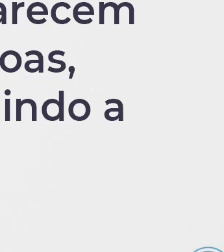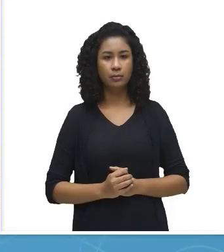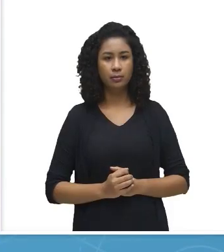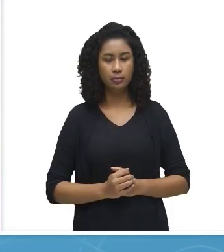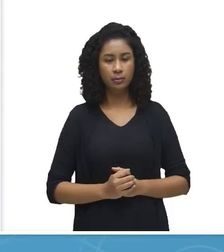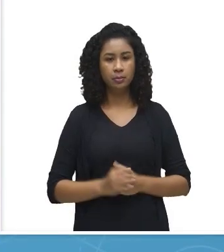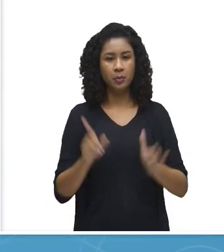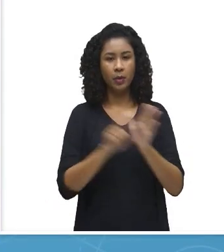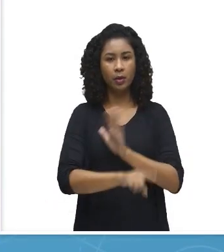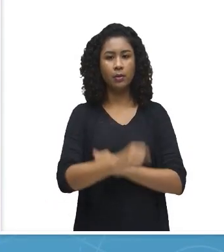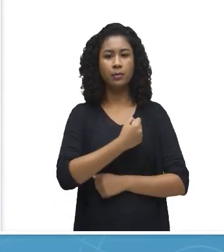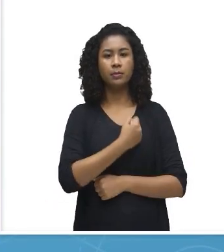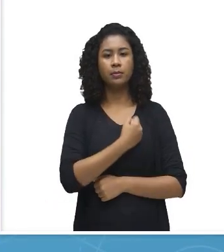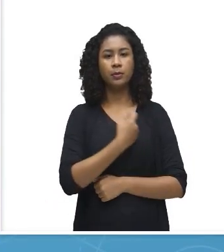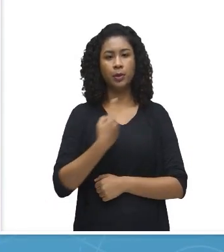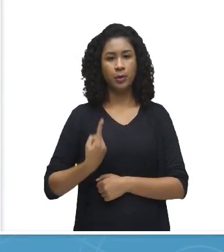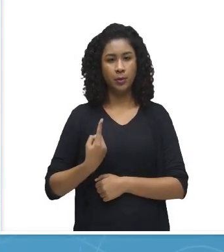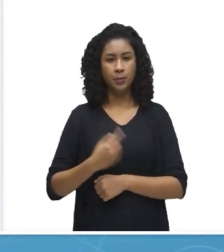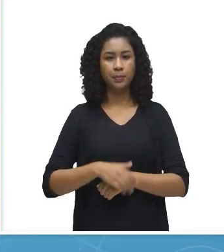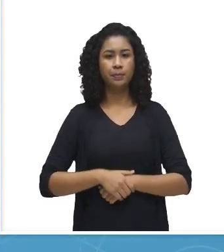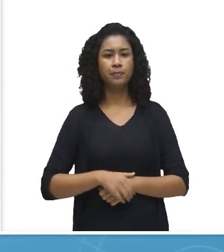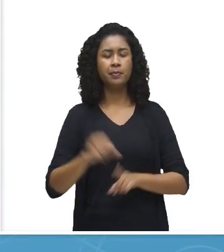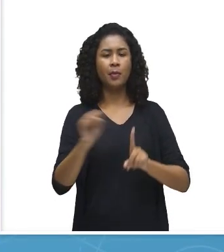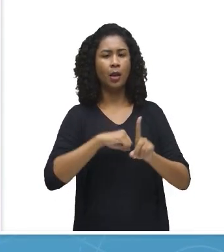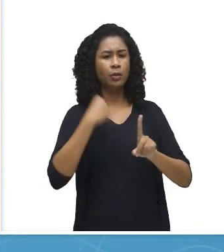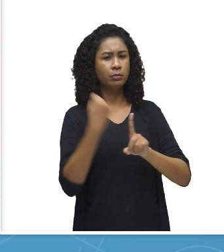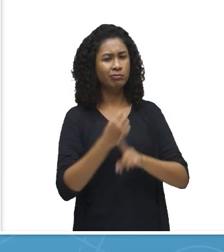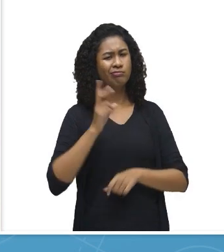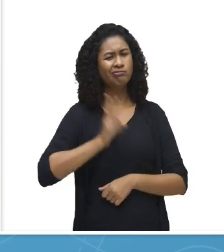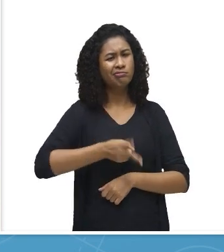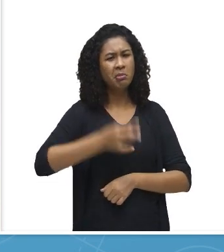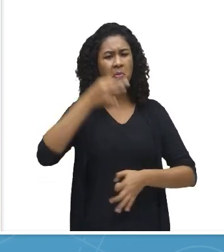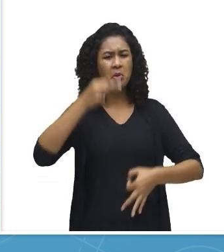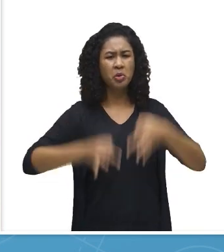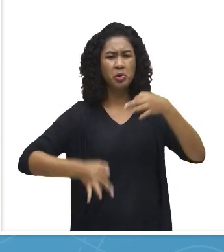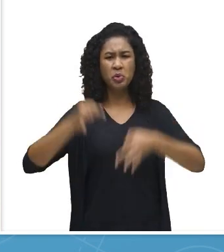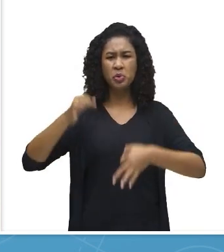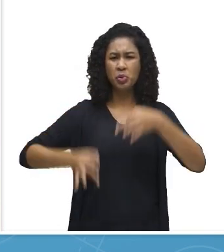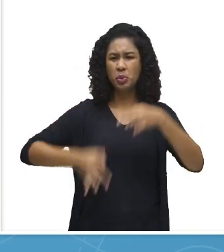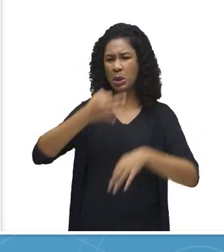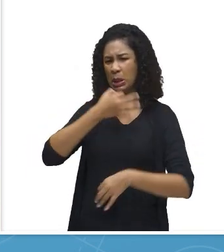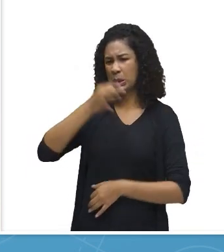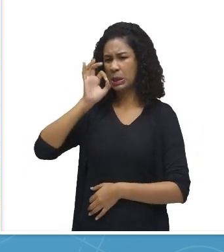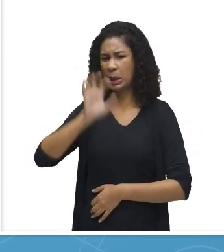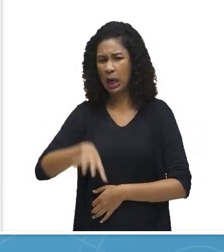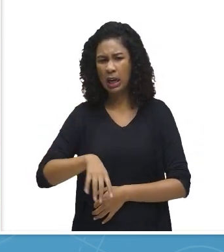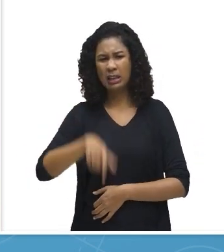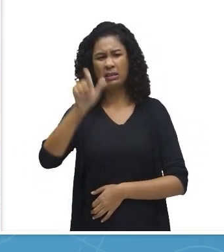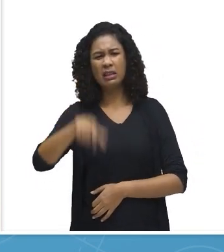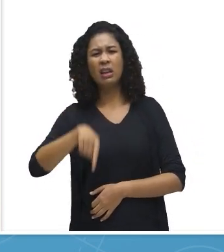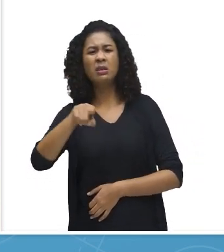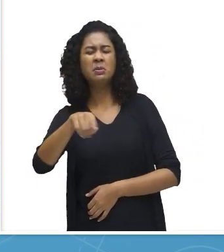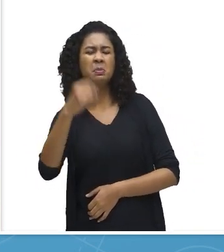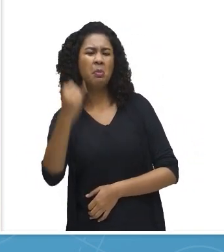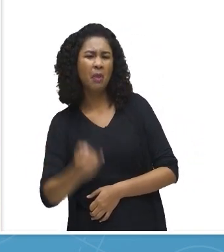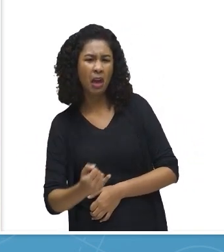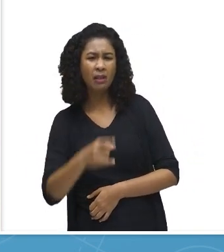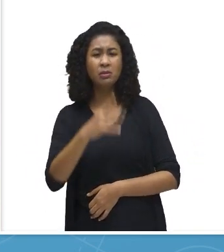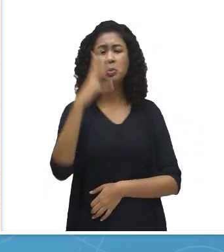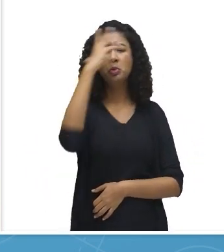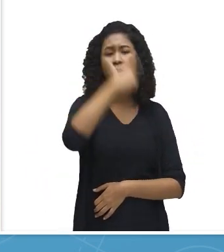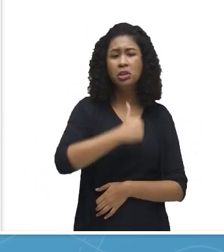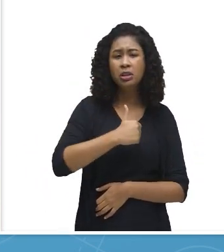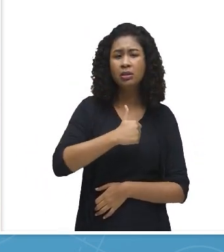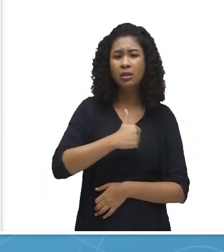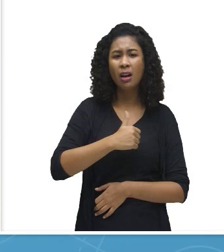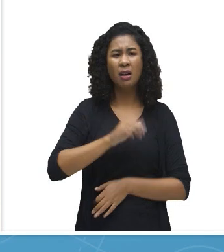Questão número 1. A sociedade tem a mania de julgar os outros. Se ela fosse mais magra, seria bonita. Até que o rosto é bonitinho,